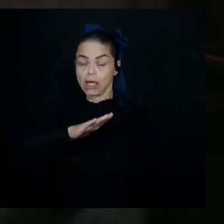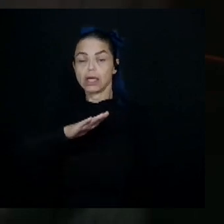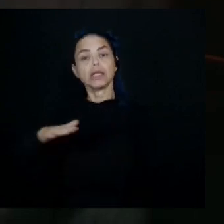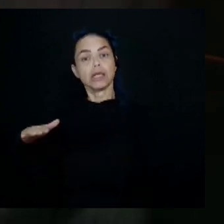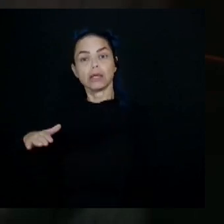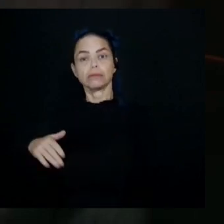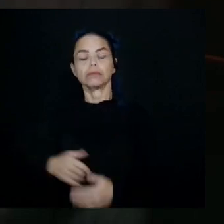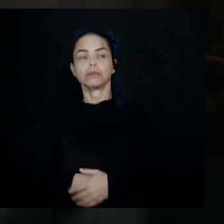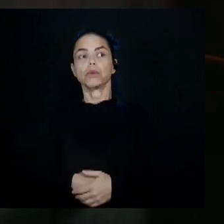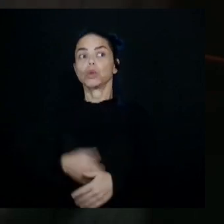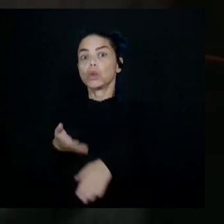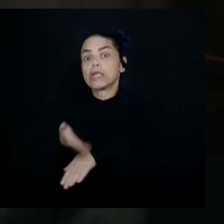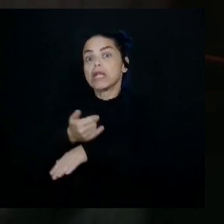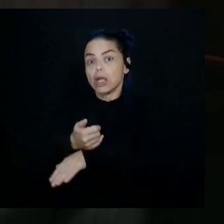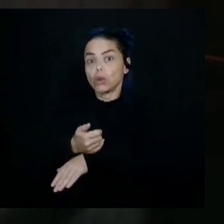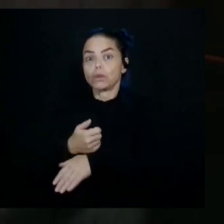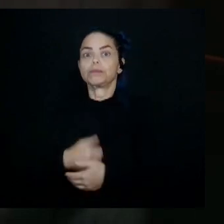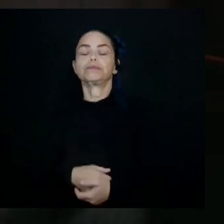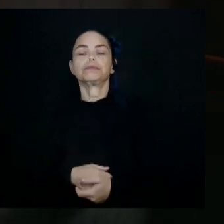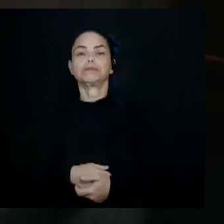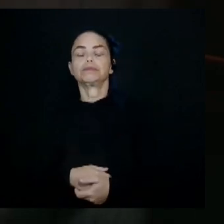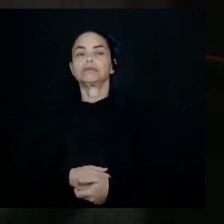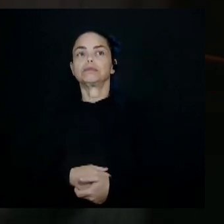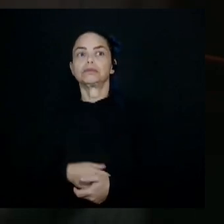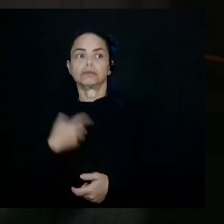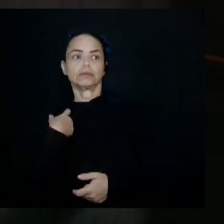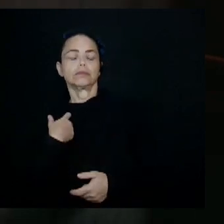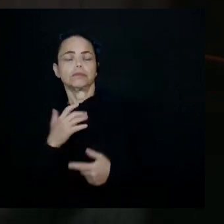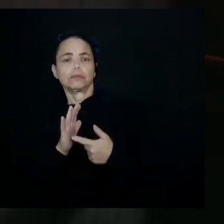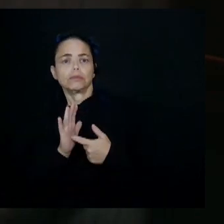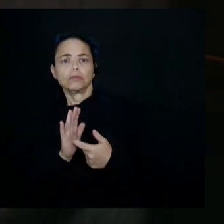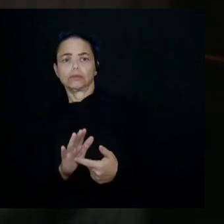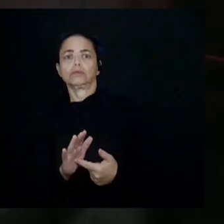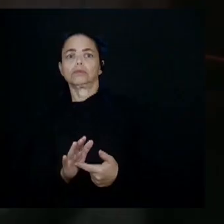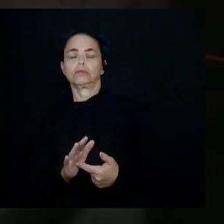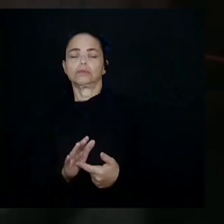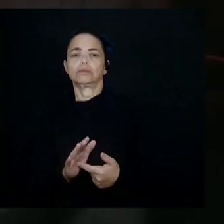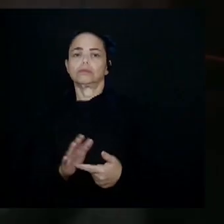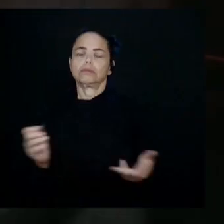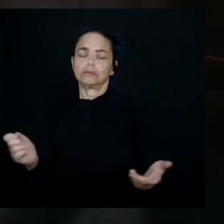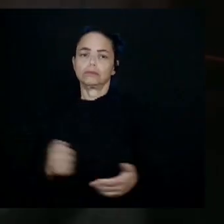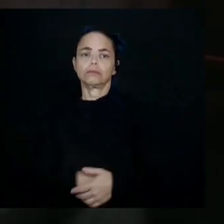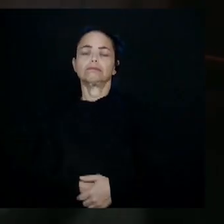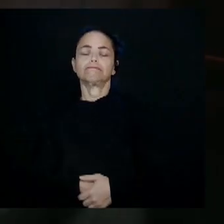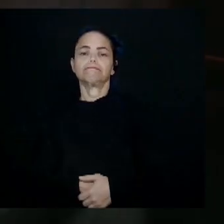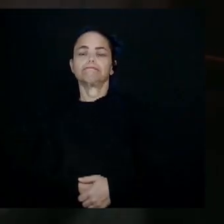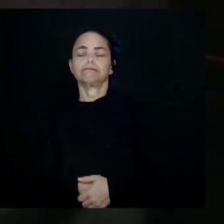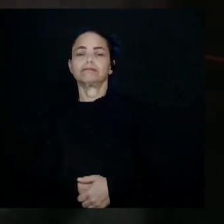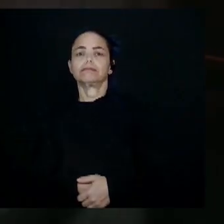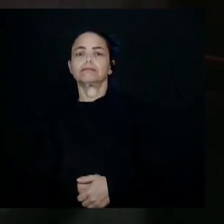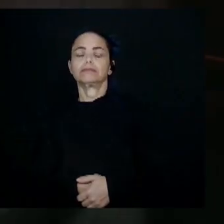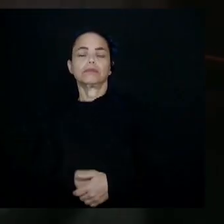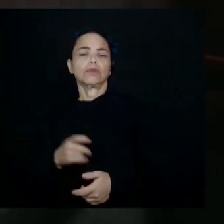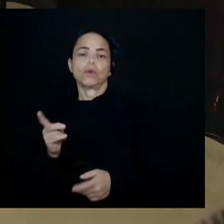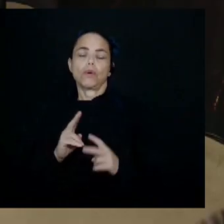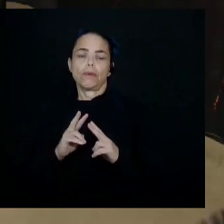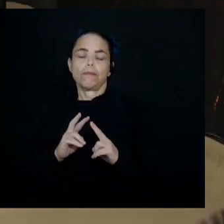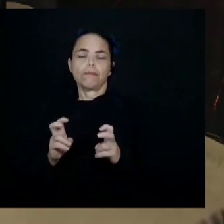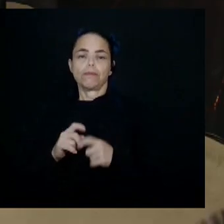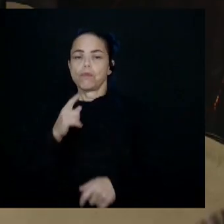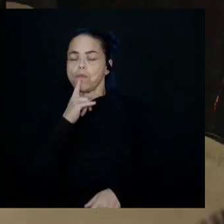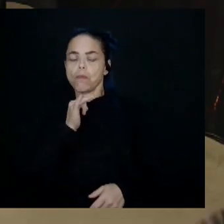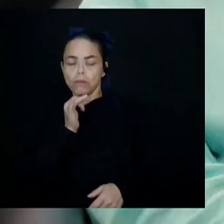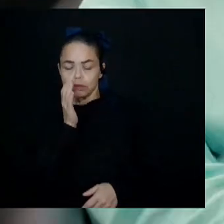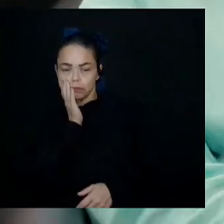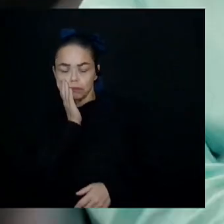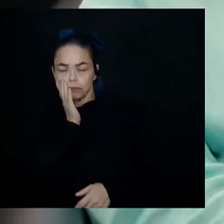atentos? Porque alguns sinais, eles começam sutis e podem passar despercebidos. Para explicar